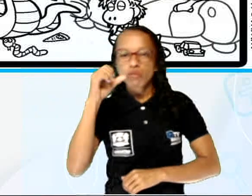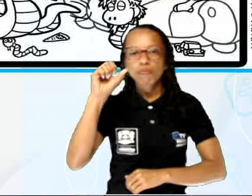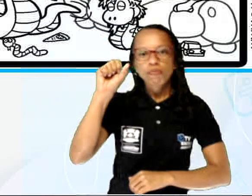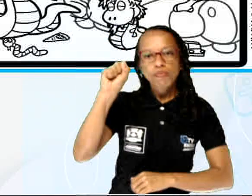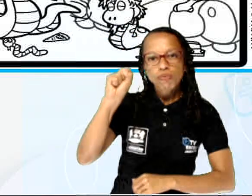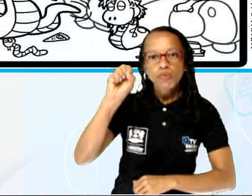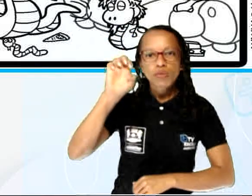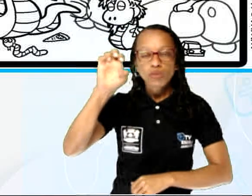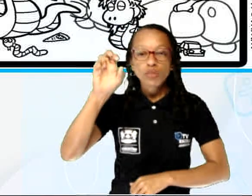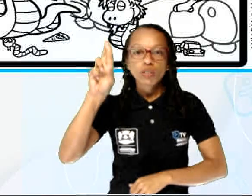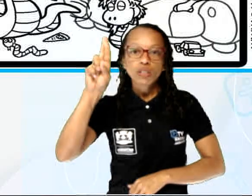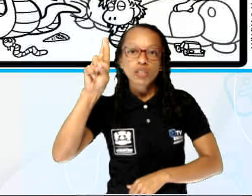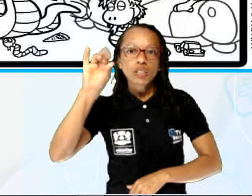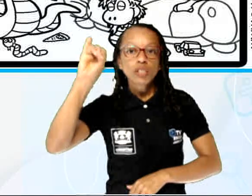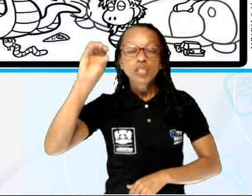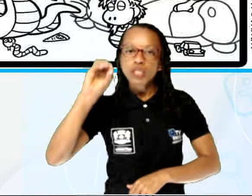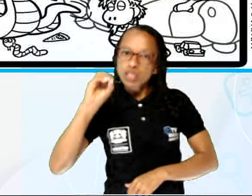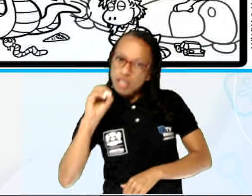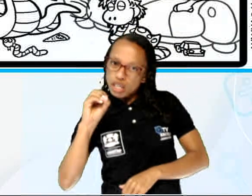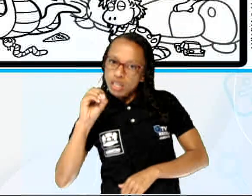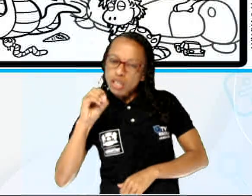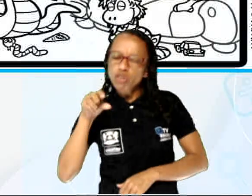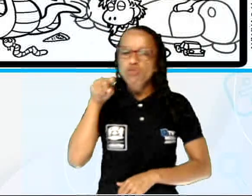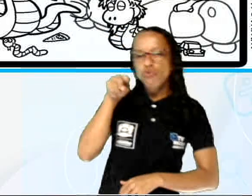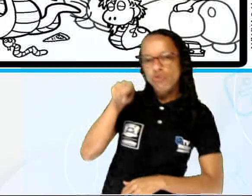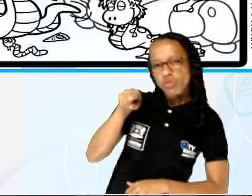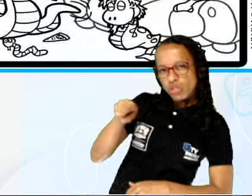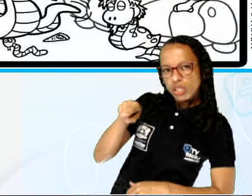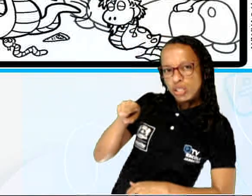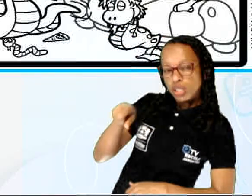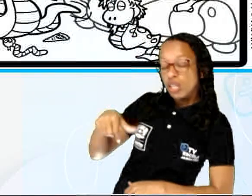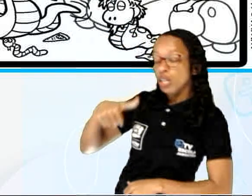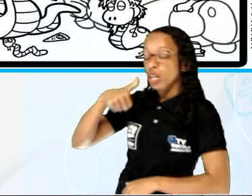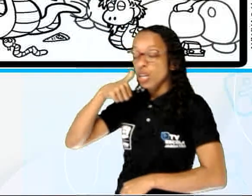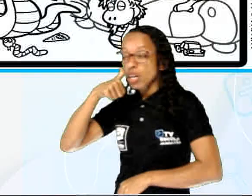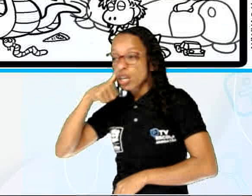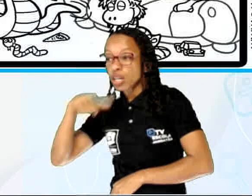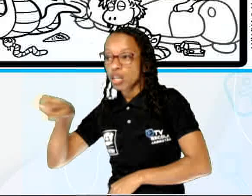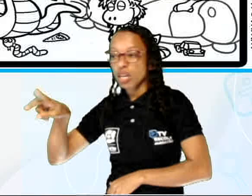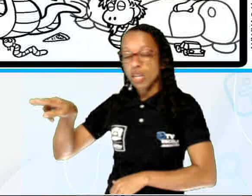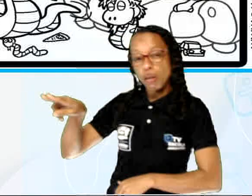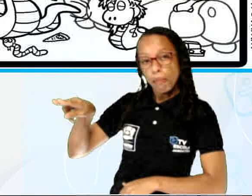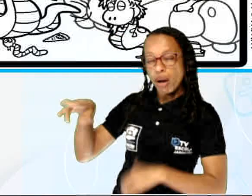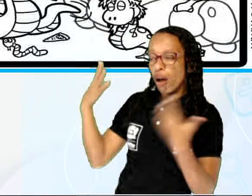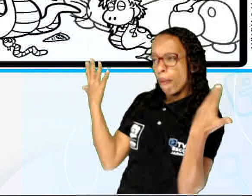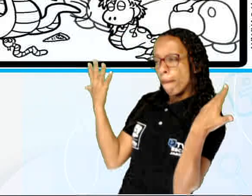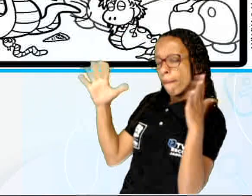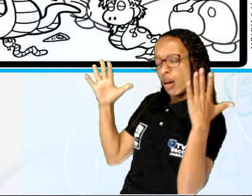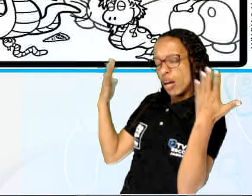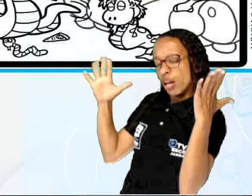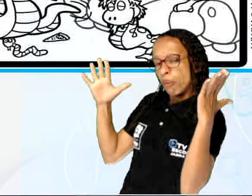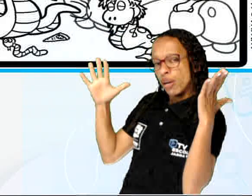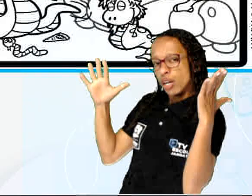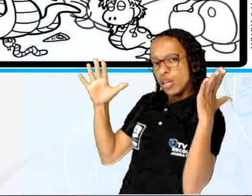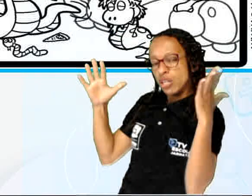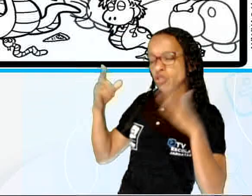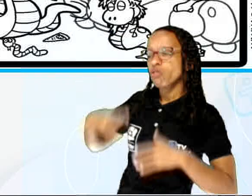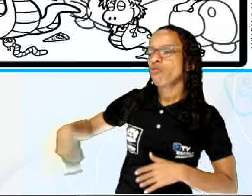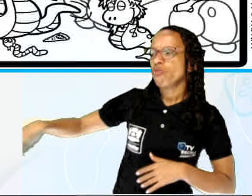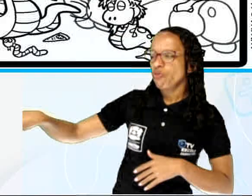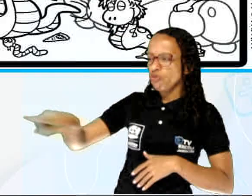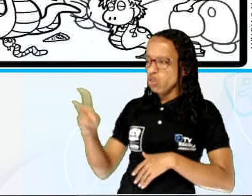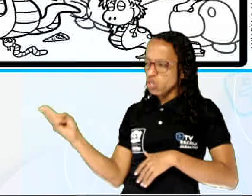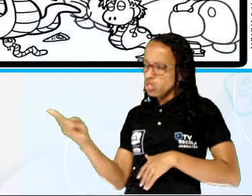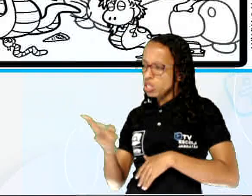sério. Você, irmã, estão, parabéns. Vocês